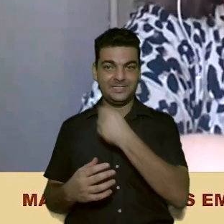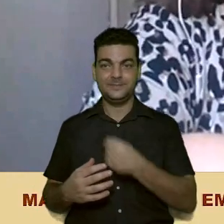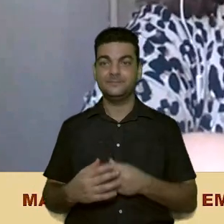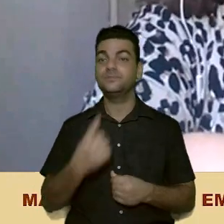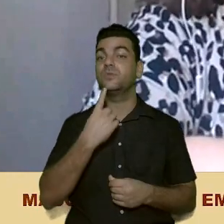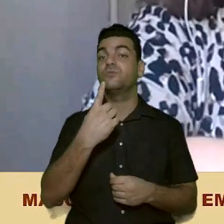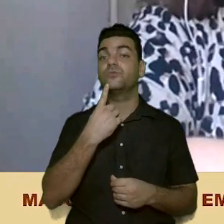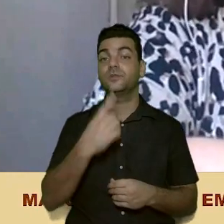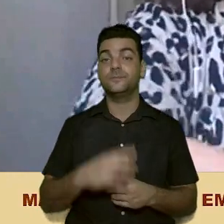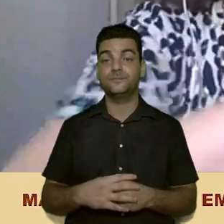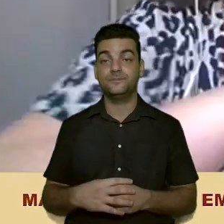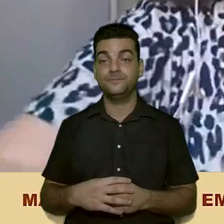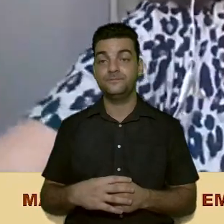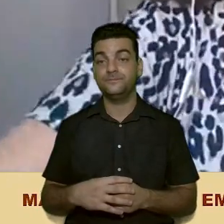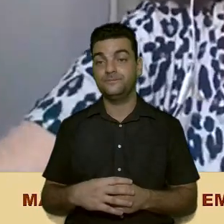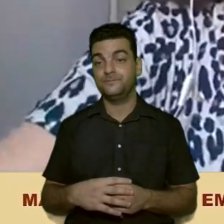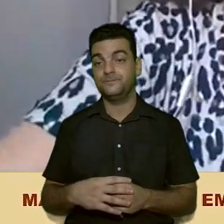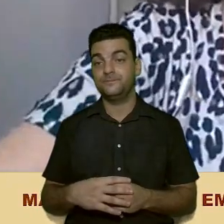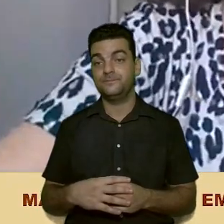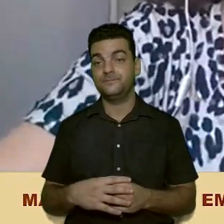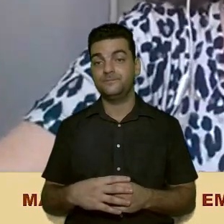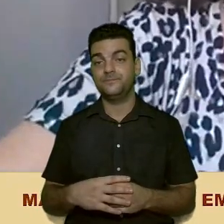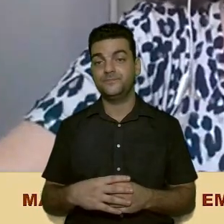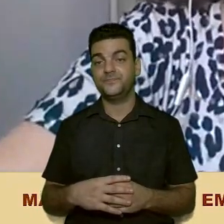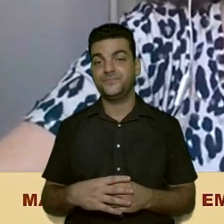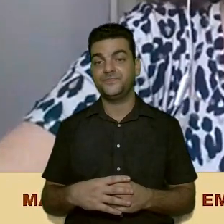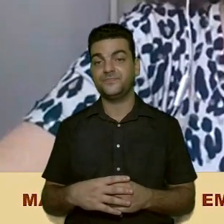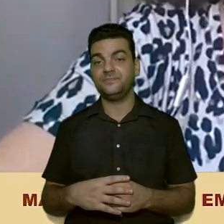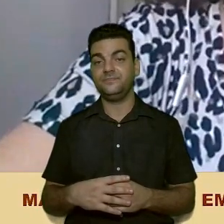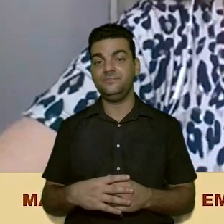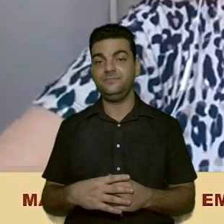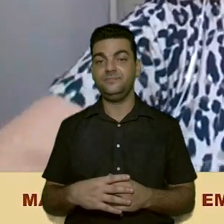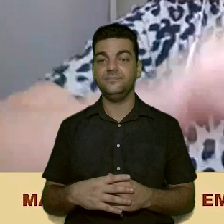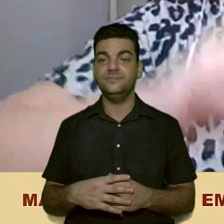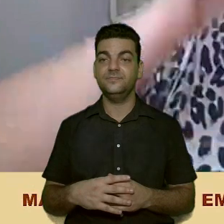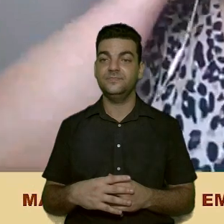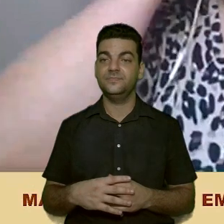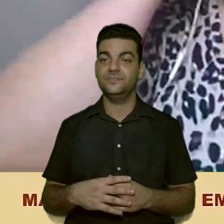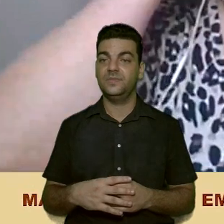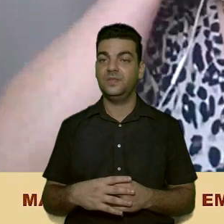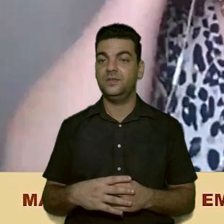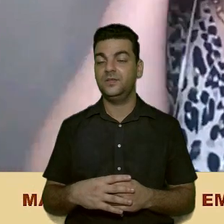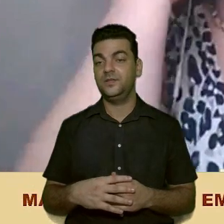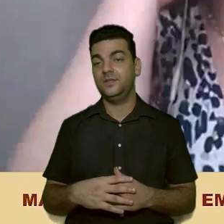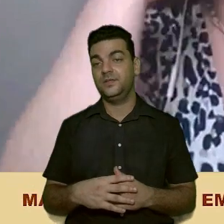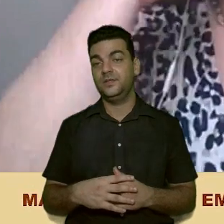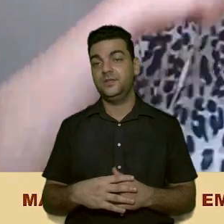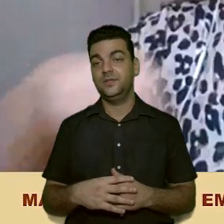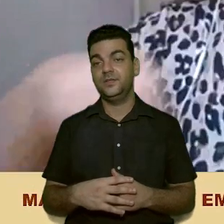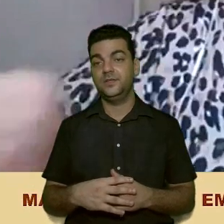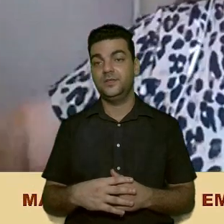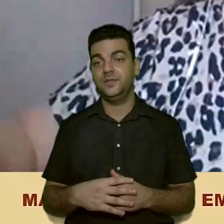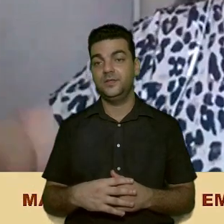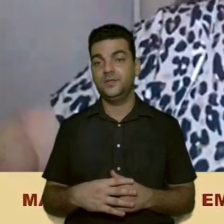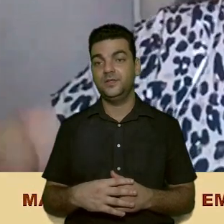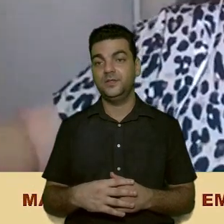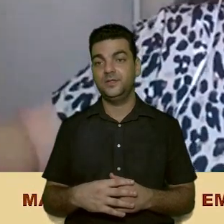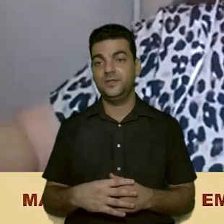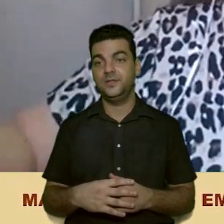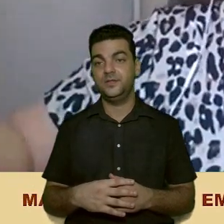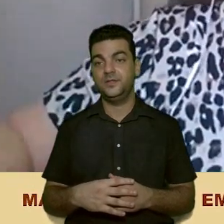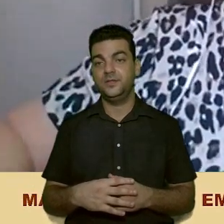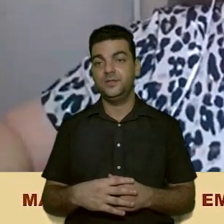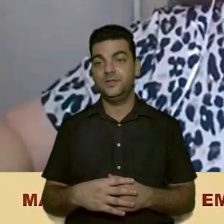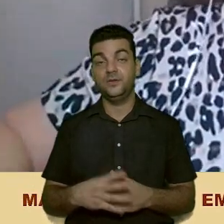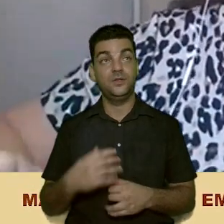Microfone, Cláudio, por favor. Acho que está mutado. Obrigado, querido. Ele me botou aqui. Era preciso mesmo, né? Porque eu tô até aqui